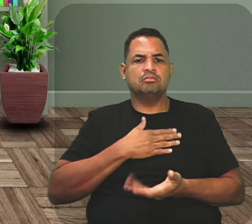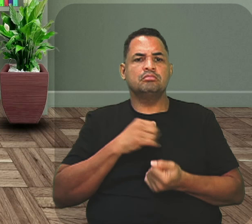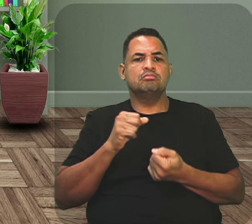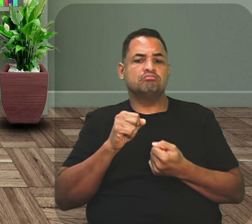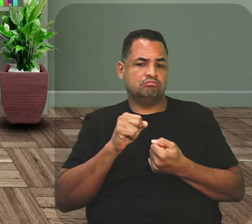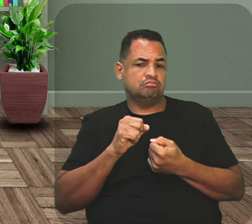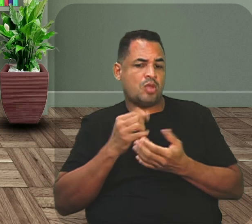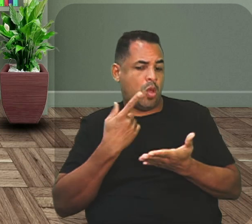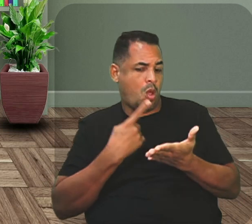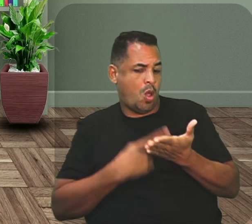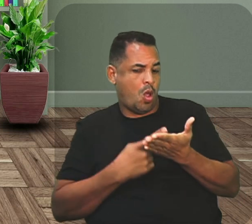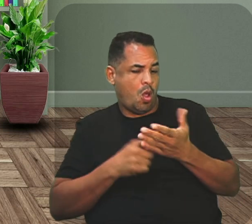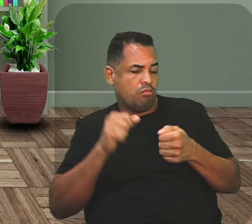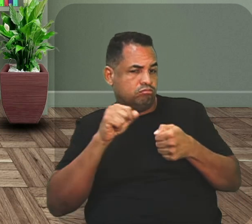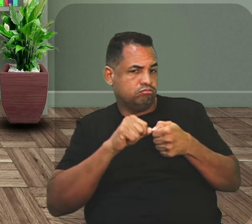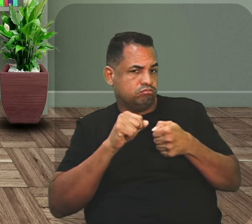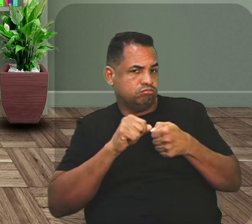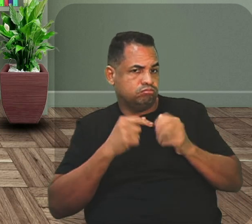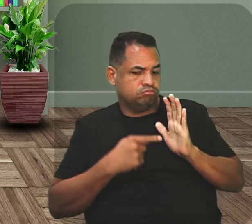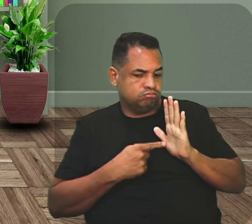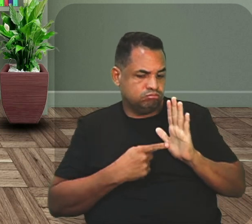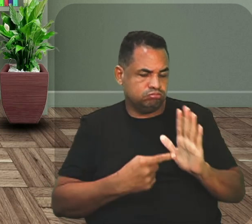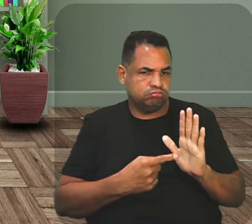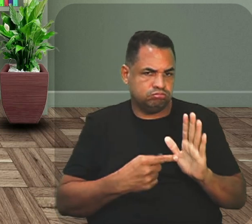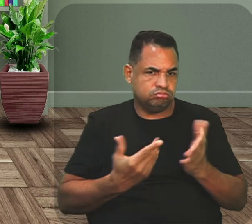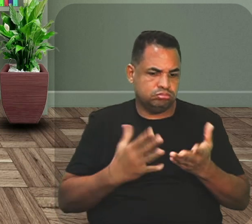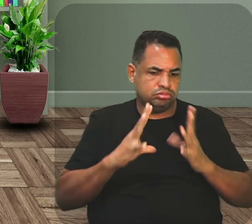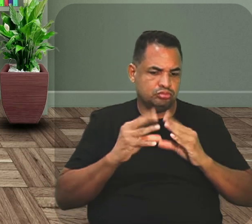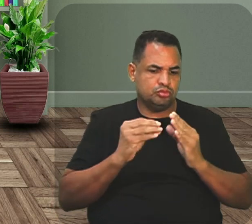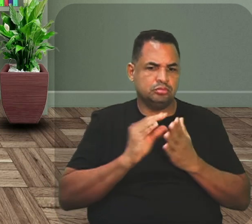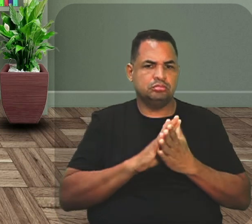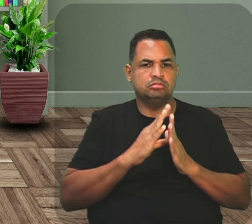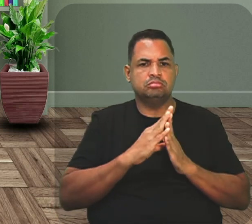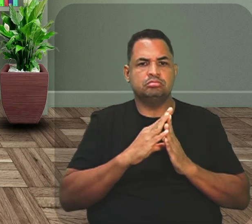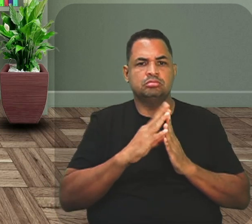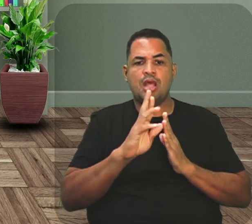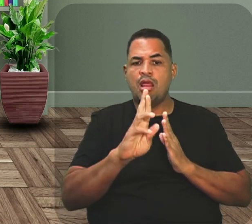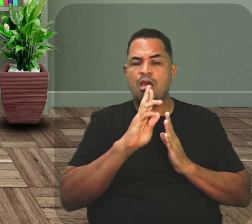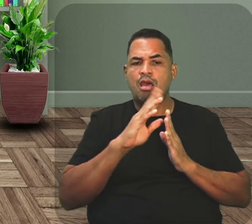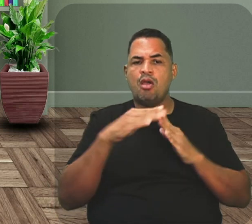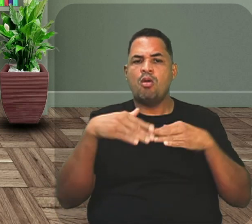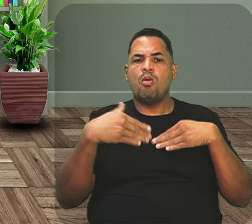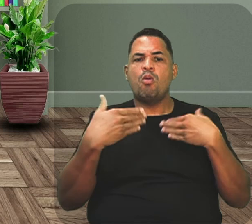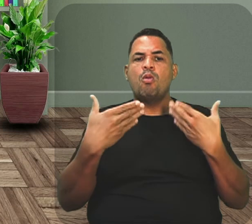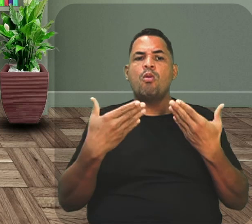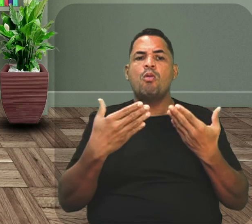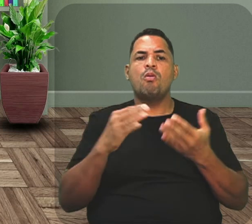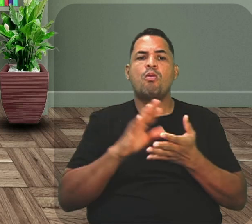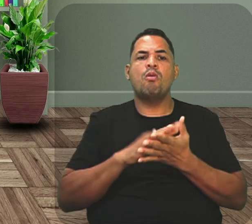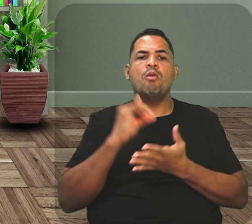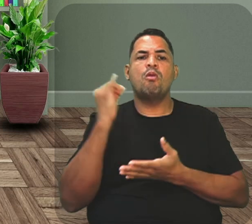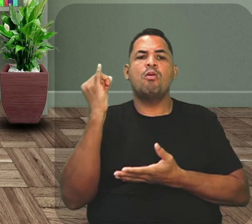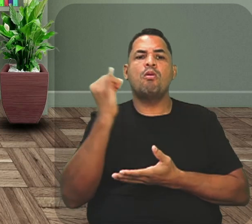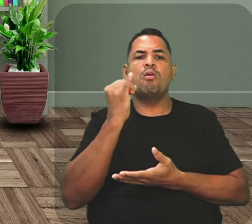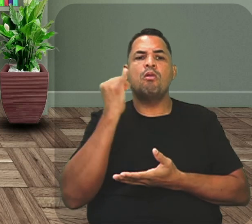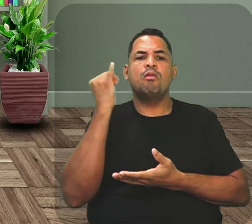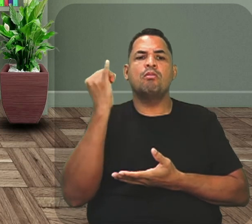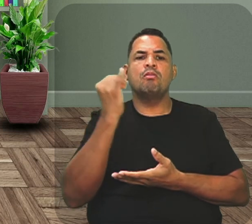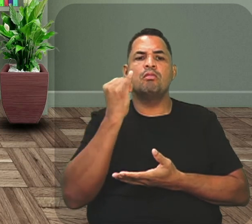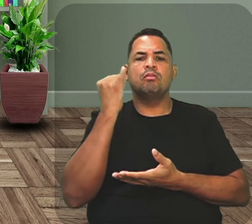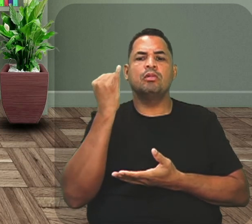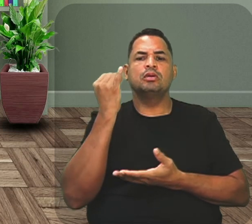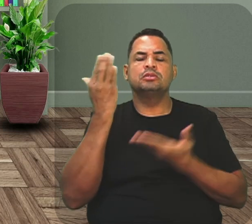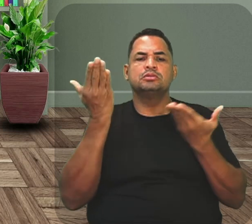o combinado, né? A gente trouxe, apresentei todo o gabarito, mas qual é a importância de trazer esses